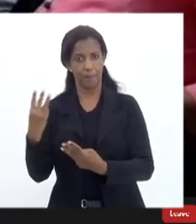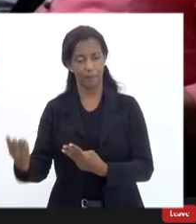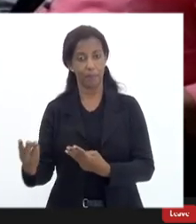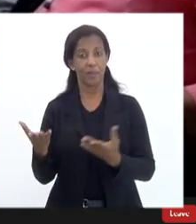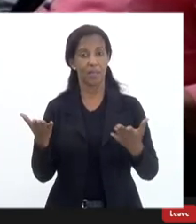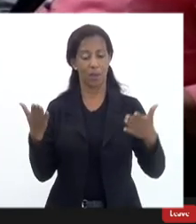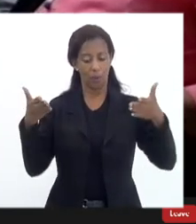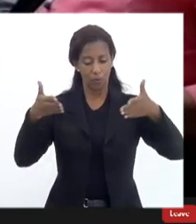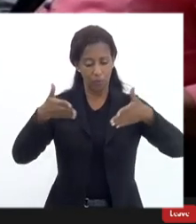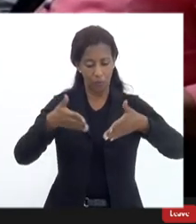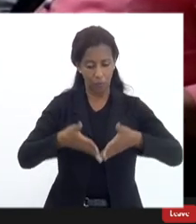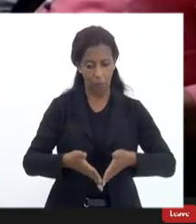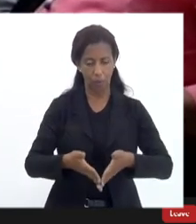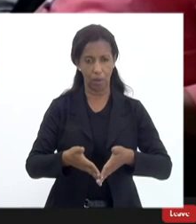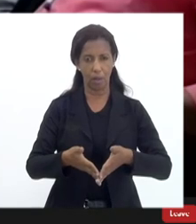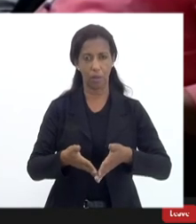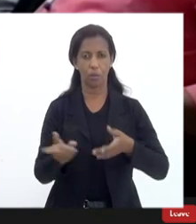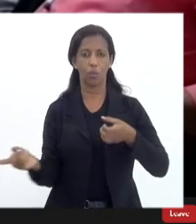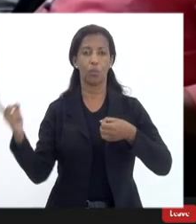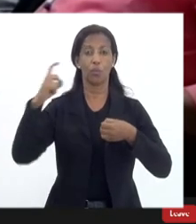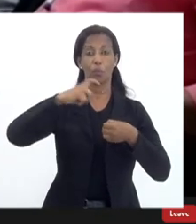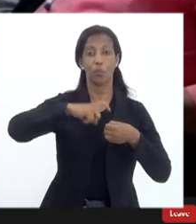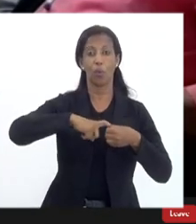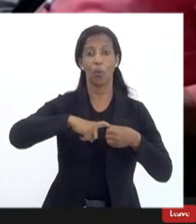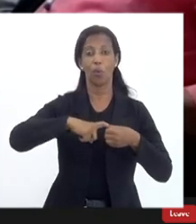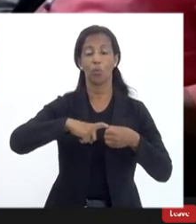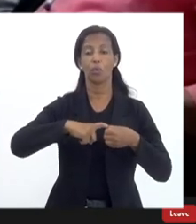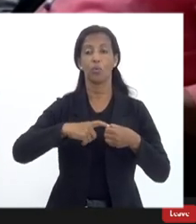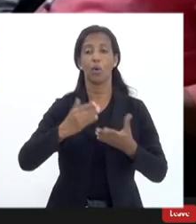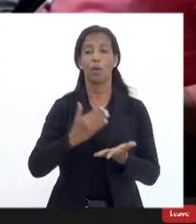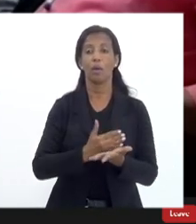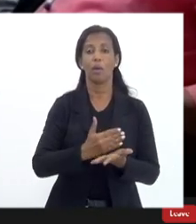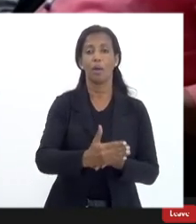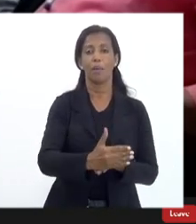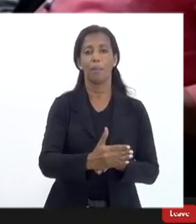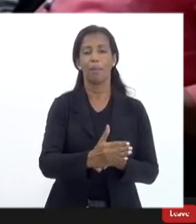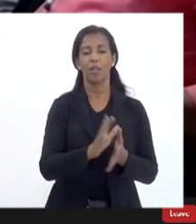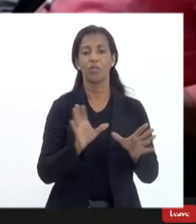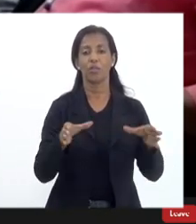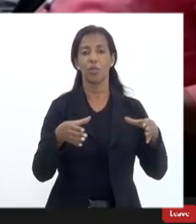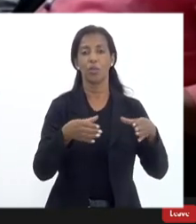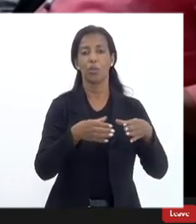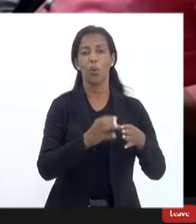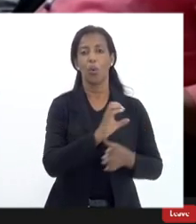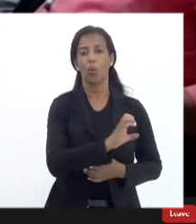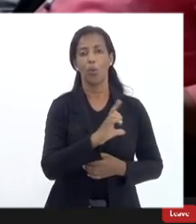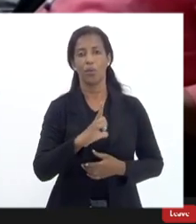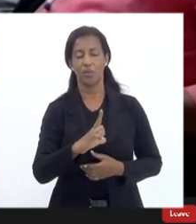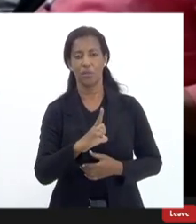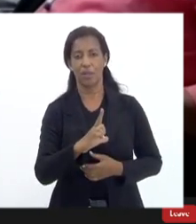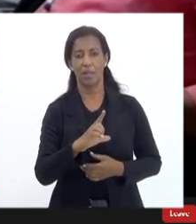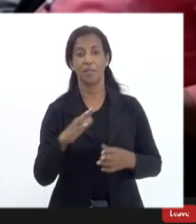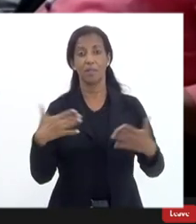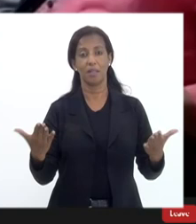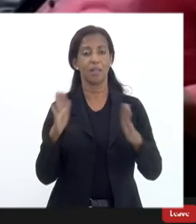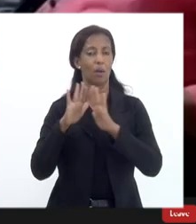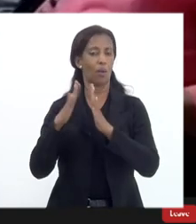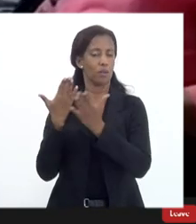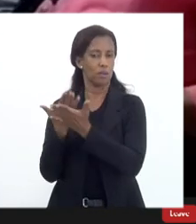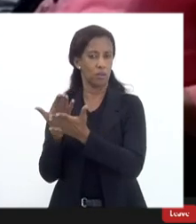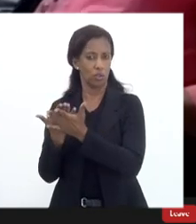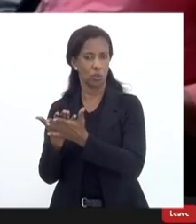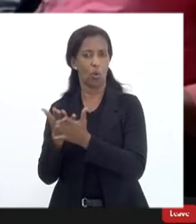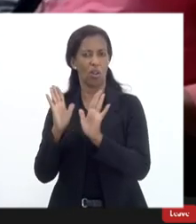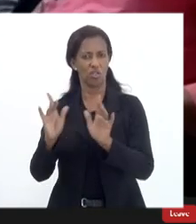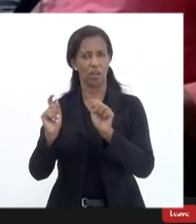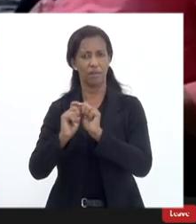debruçando no retorno, né, dado a partir do conselho de classe. Então, as escolas realizaram um